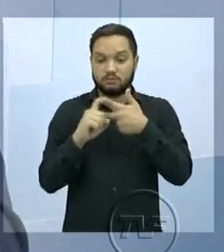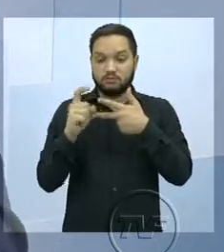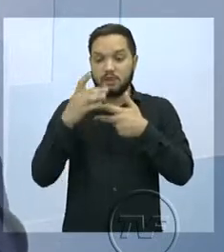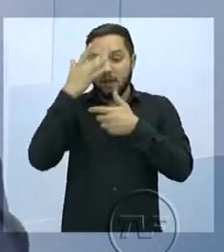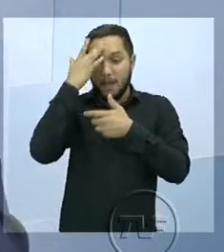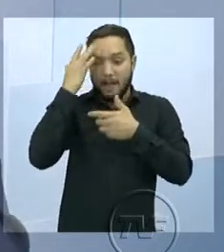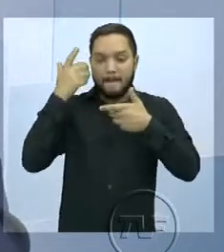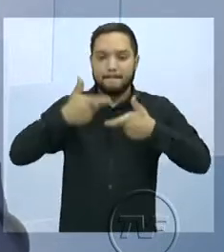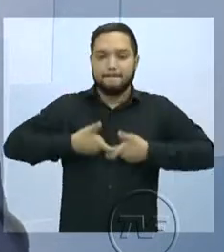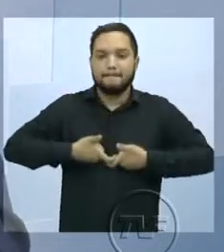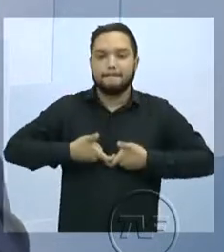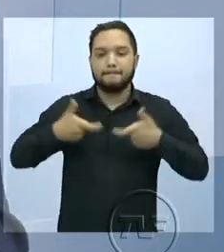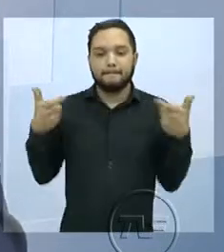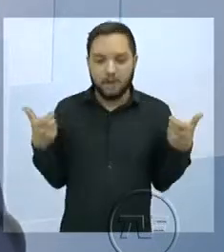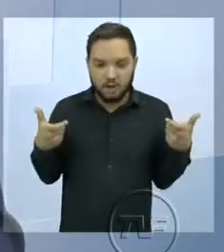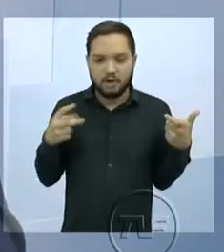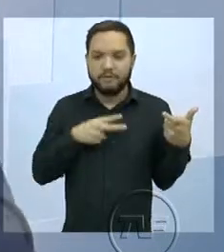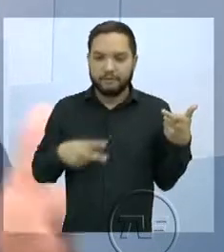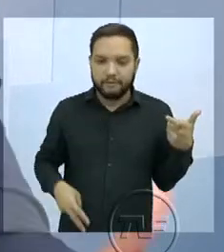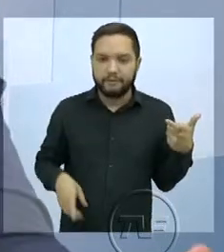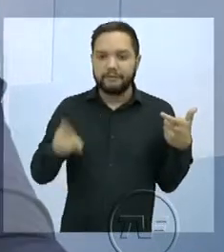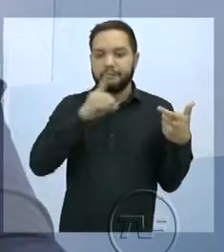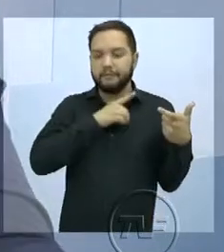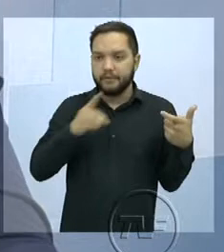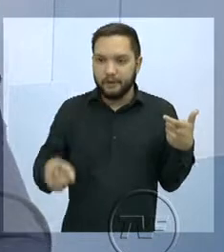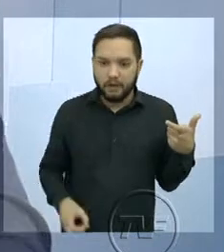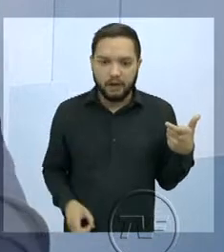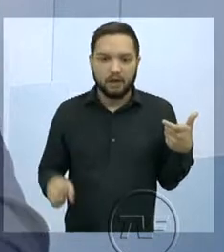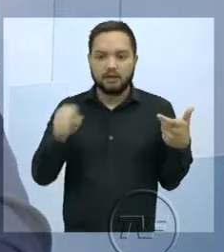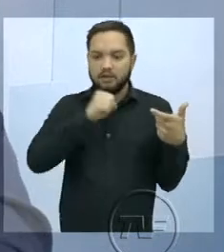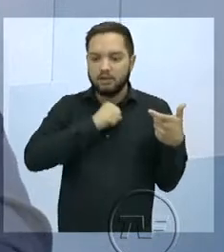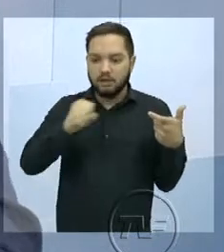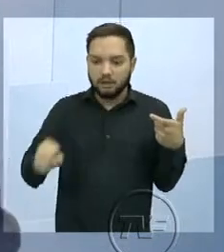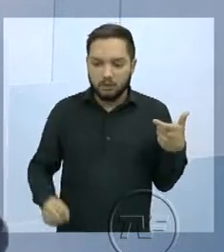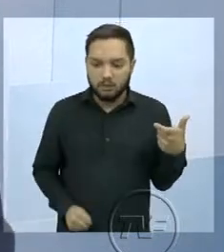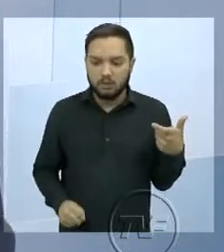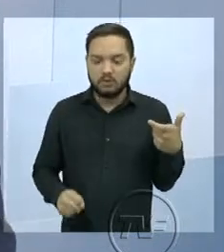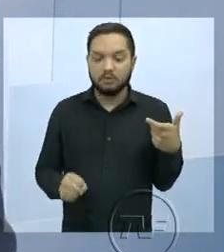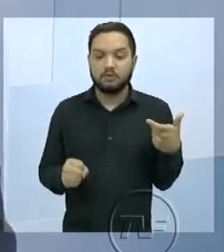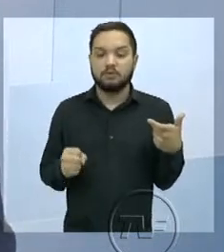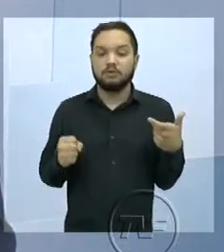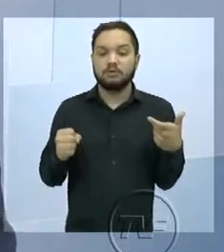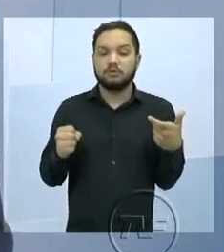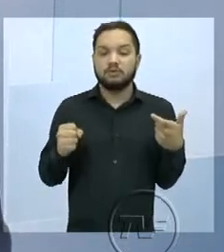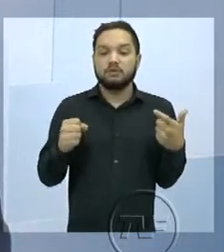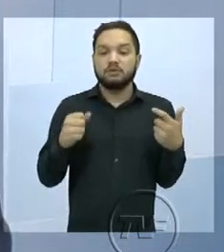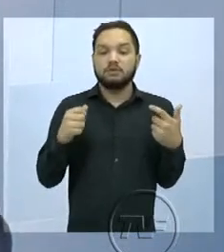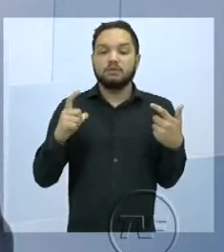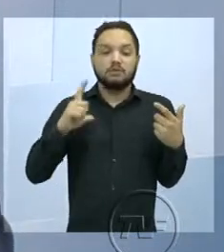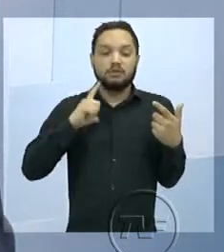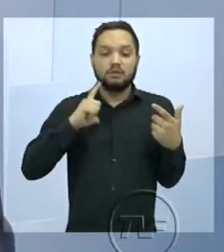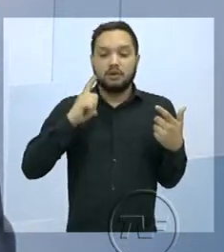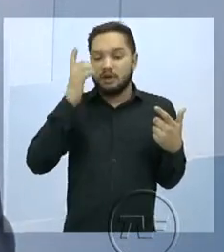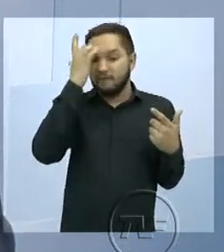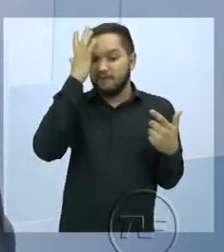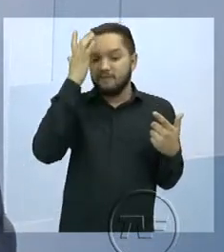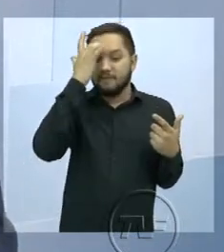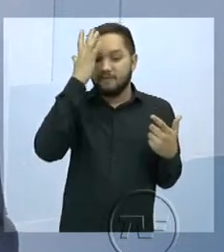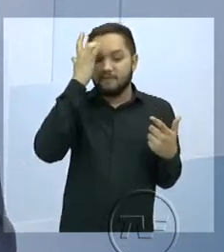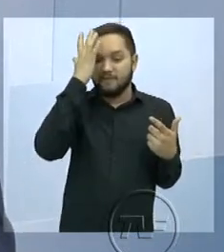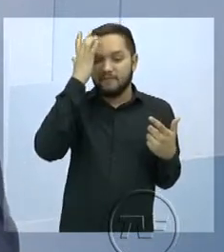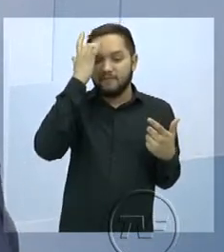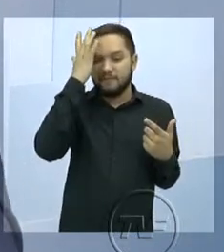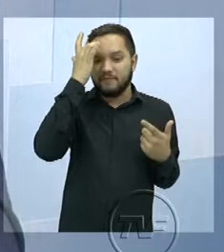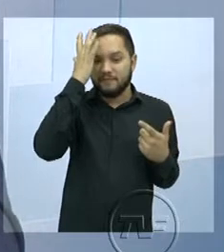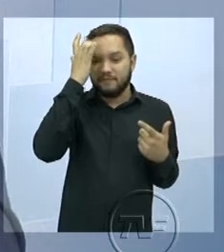maioria esmagadora de parlamentares, seja na Assembleia Legislativa, seja na Câmara Municipal, o que facilita demais a